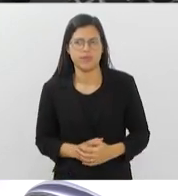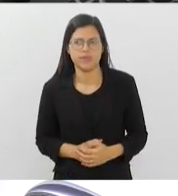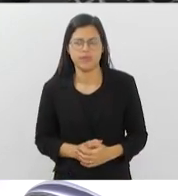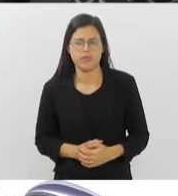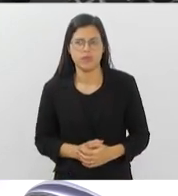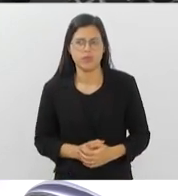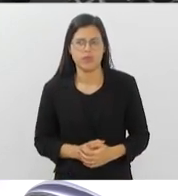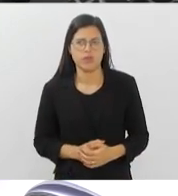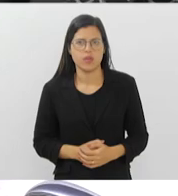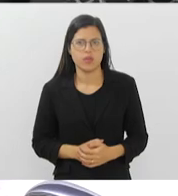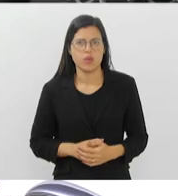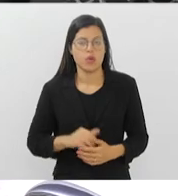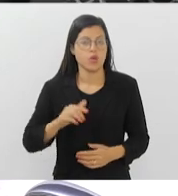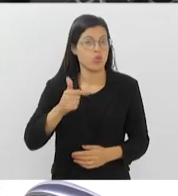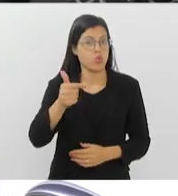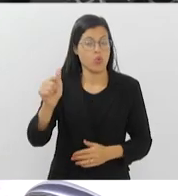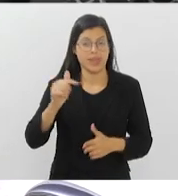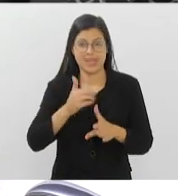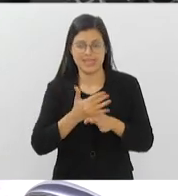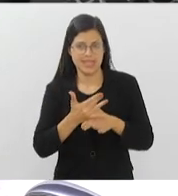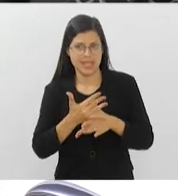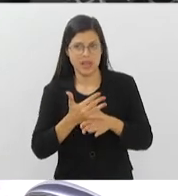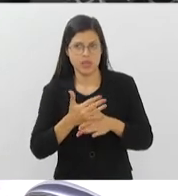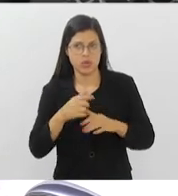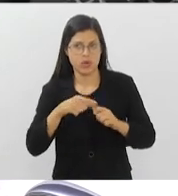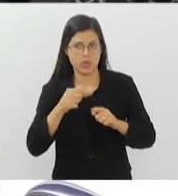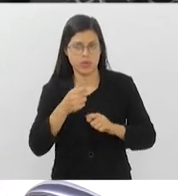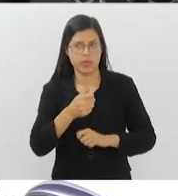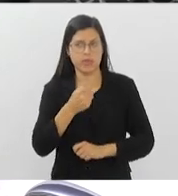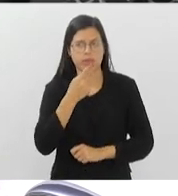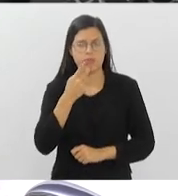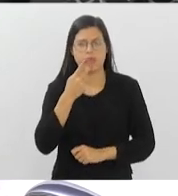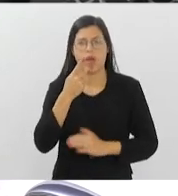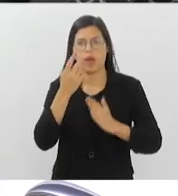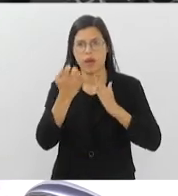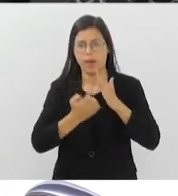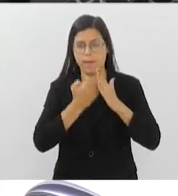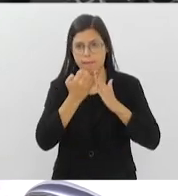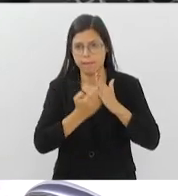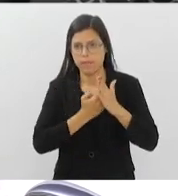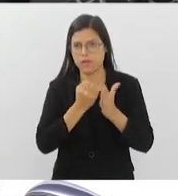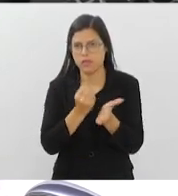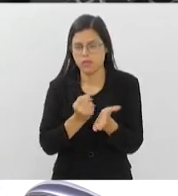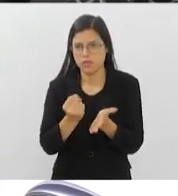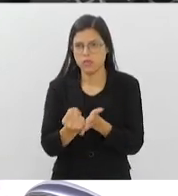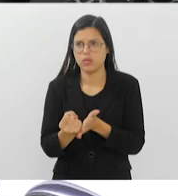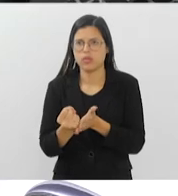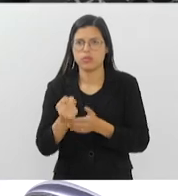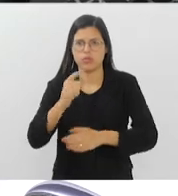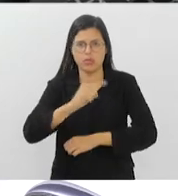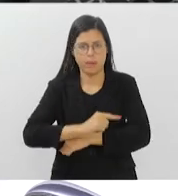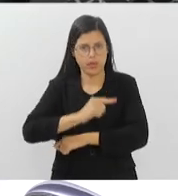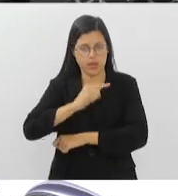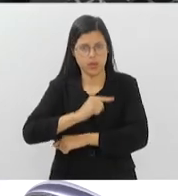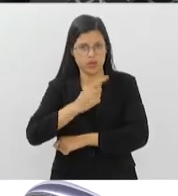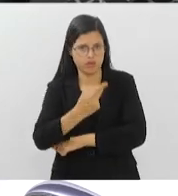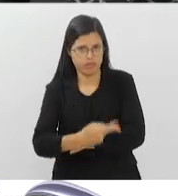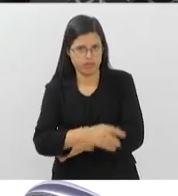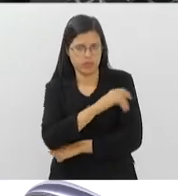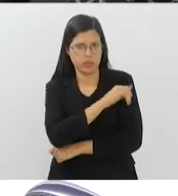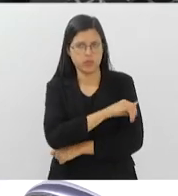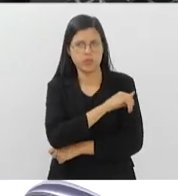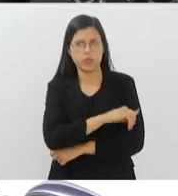fora do seu município. O artigo 1º diz as empresas concessionárias de pedágio do Estado do Rio de Janeiro. Aí é